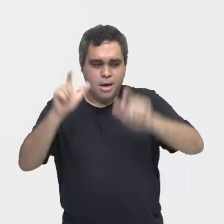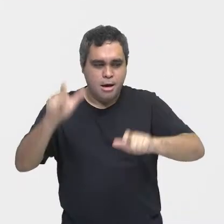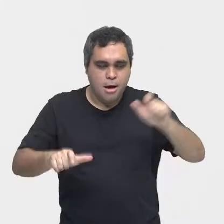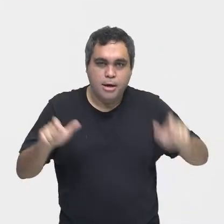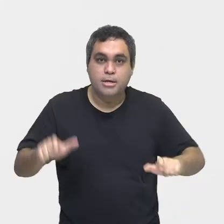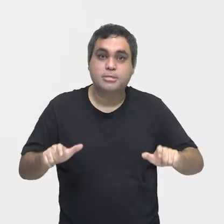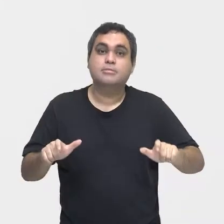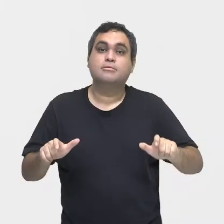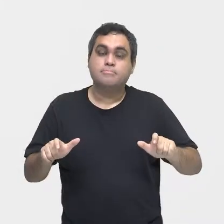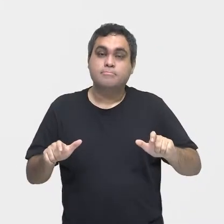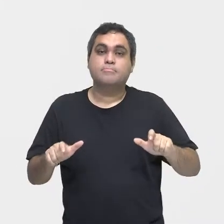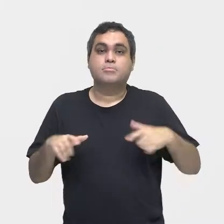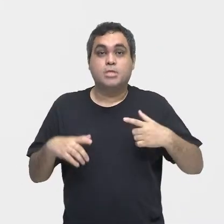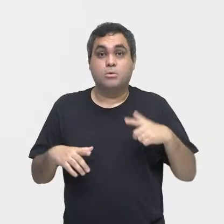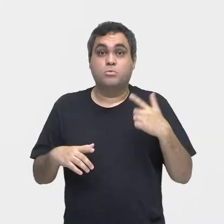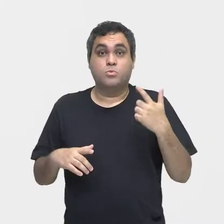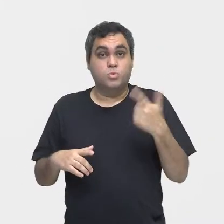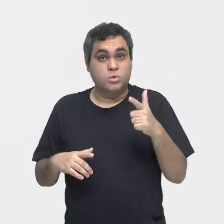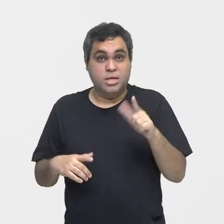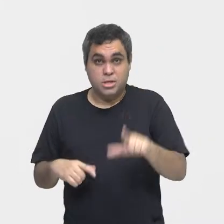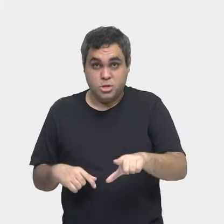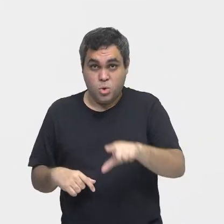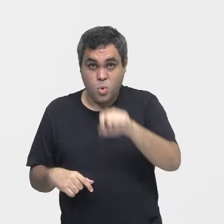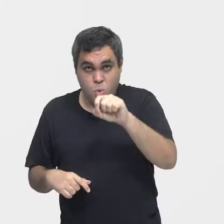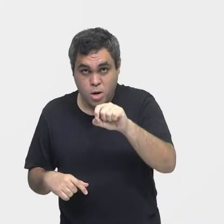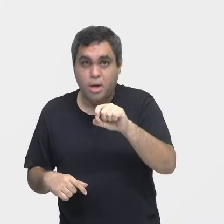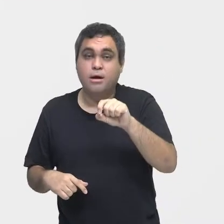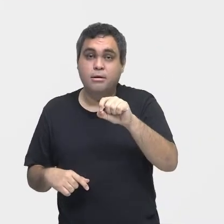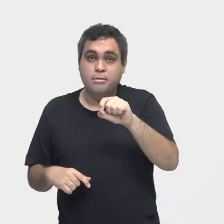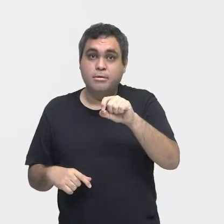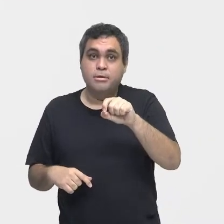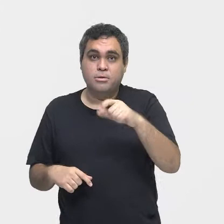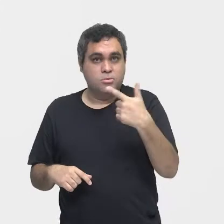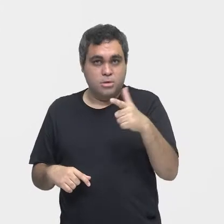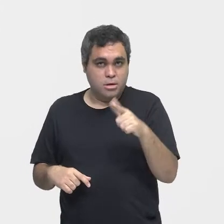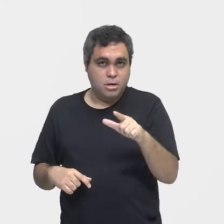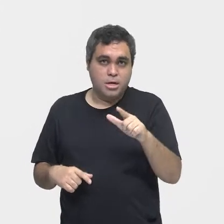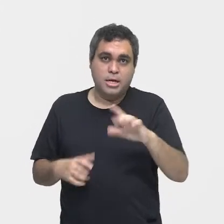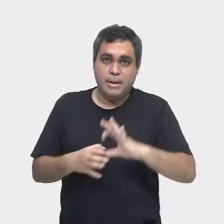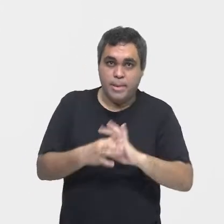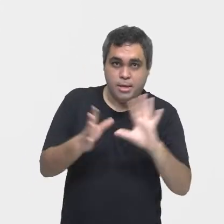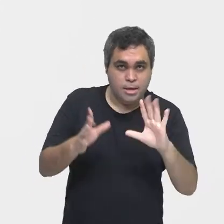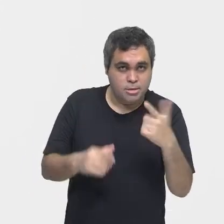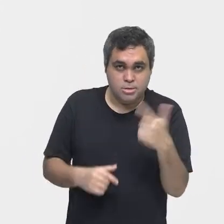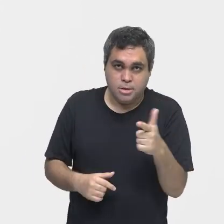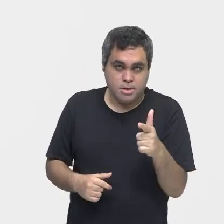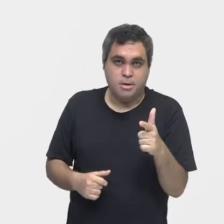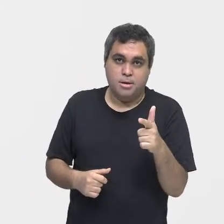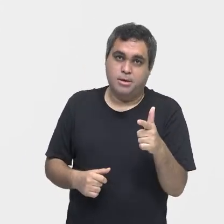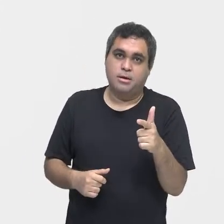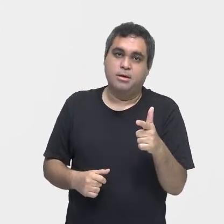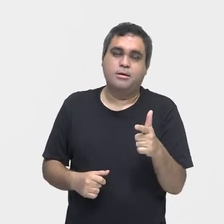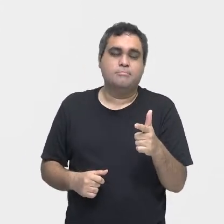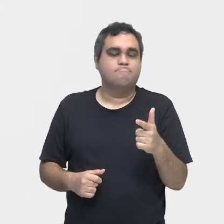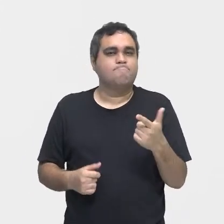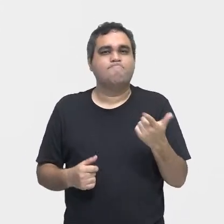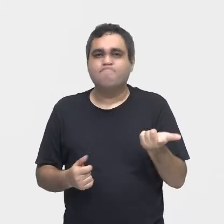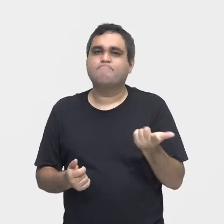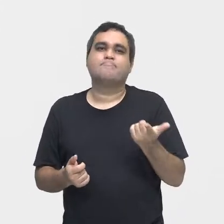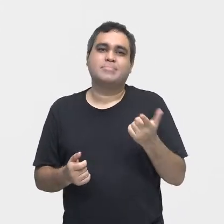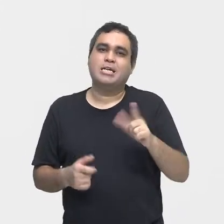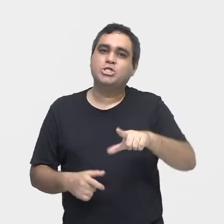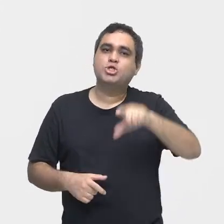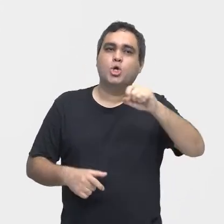olha. Quando não se tem escolha, quando não se tem liberdade, é